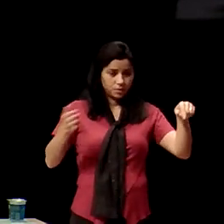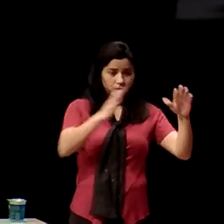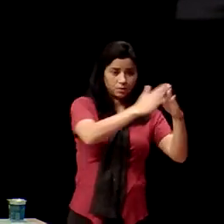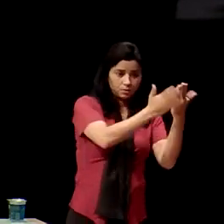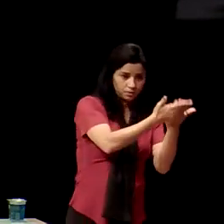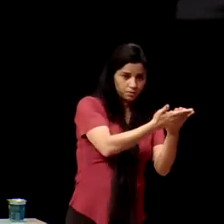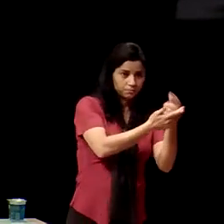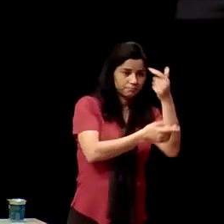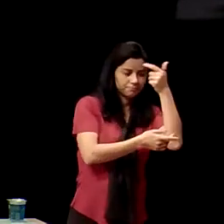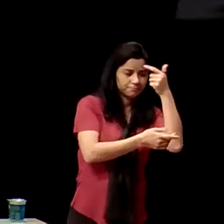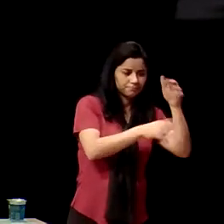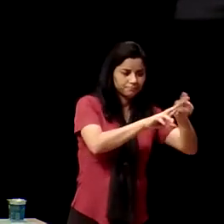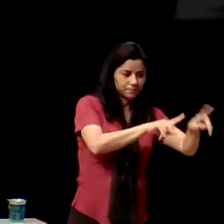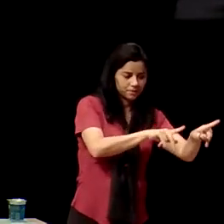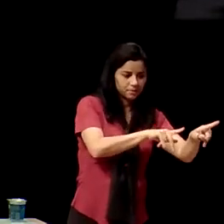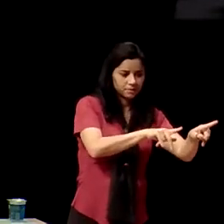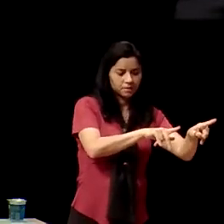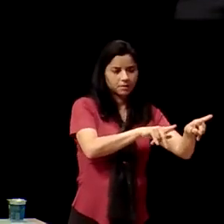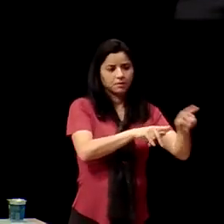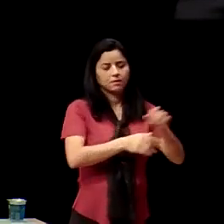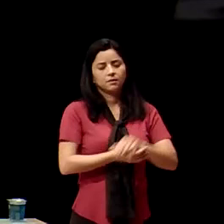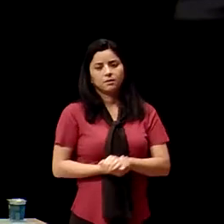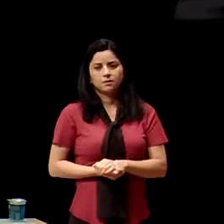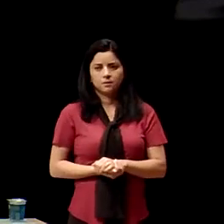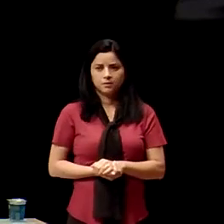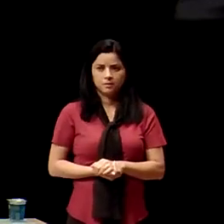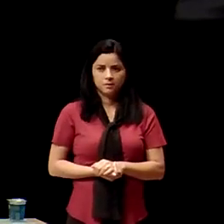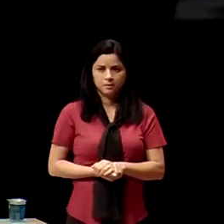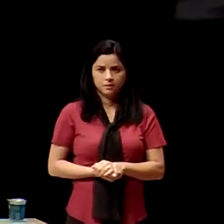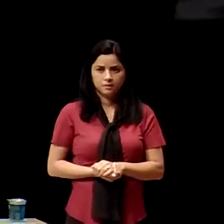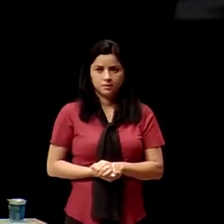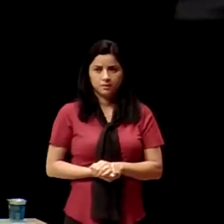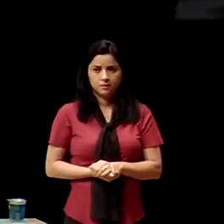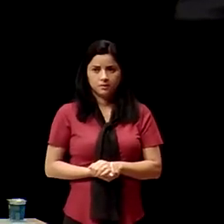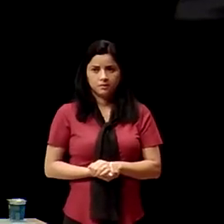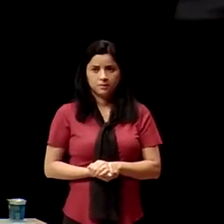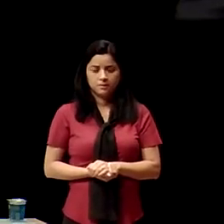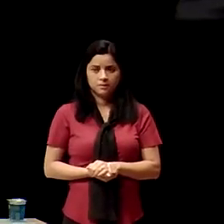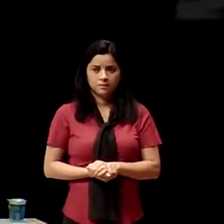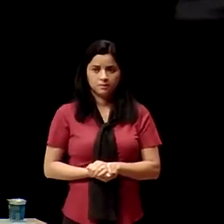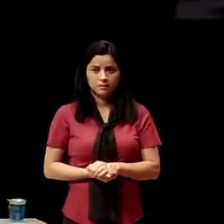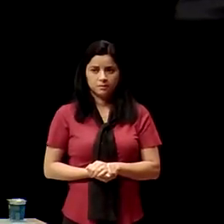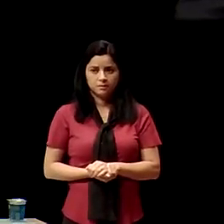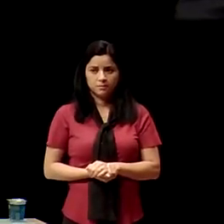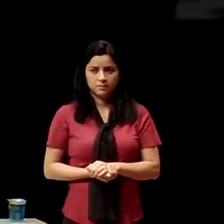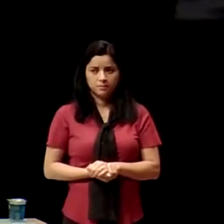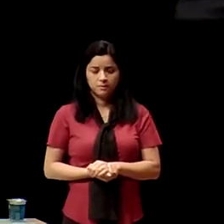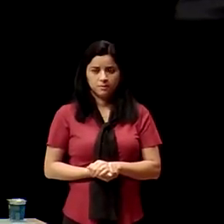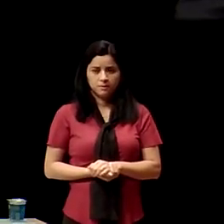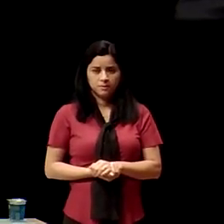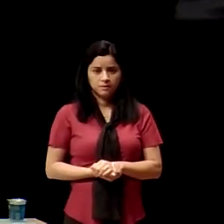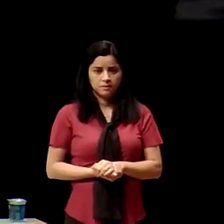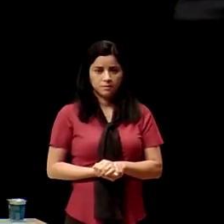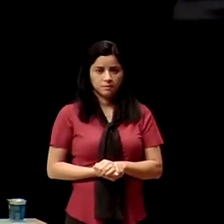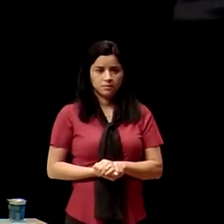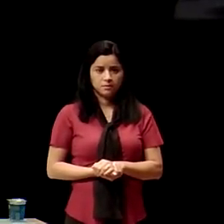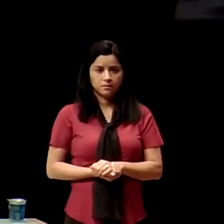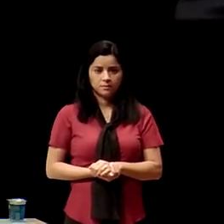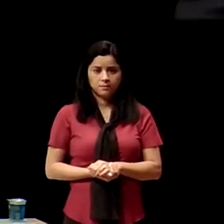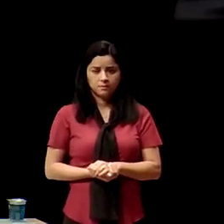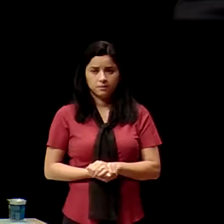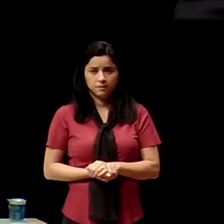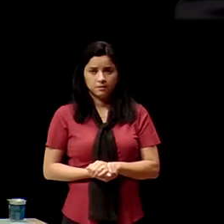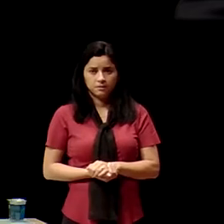pensamento diferentes. Each individual tradition has